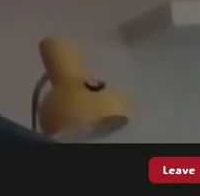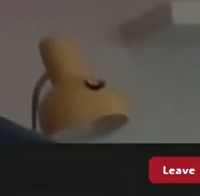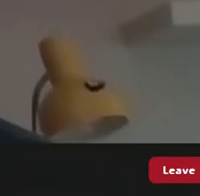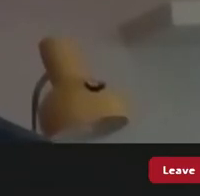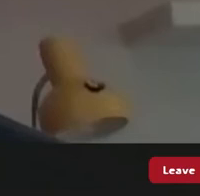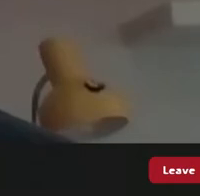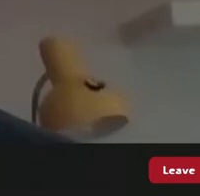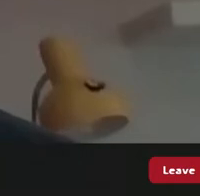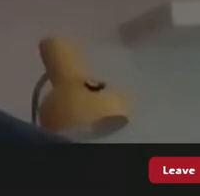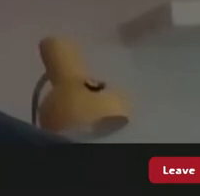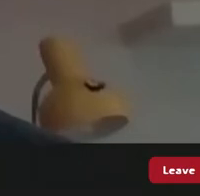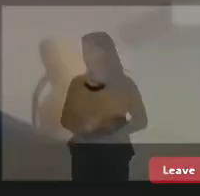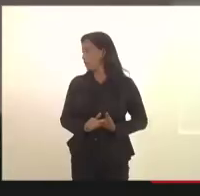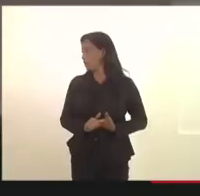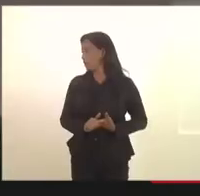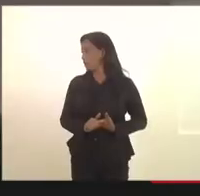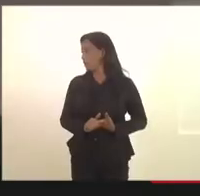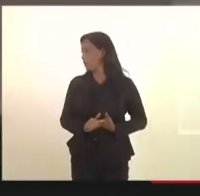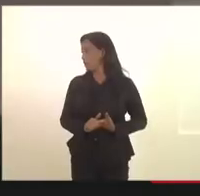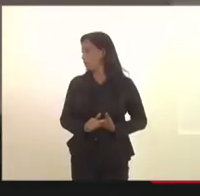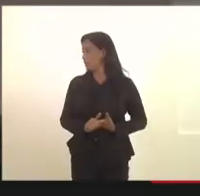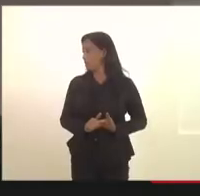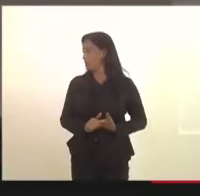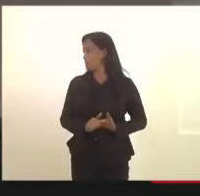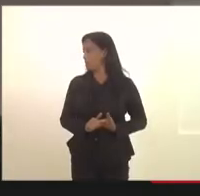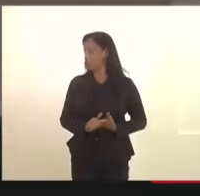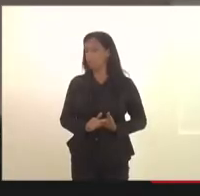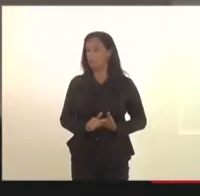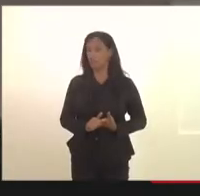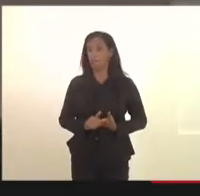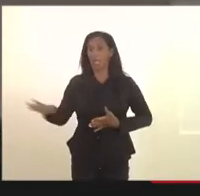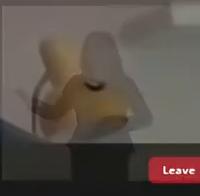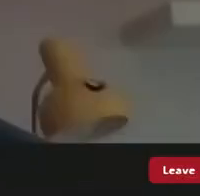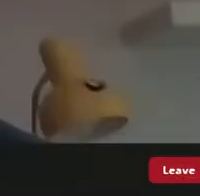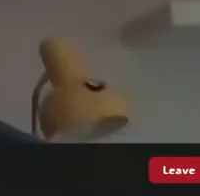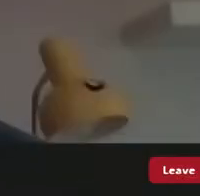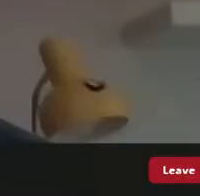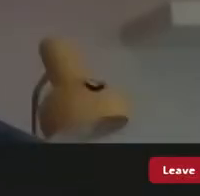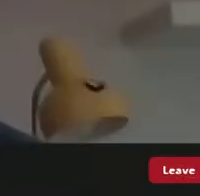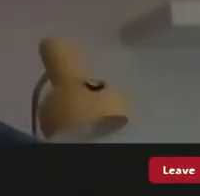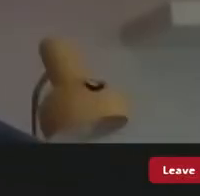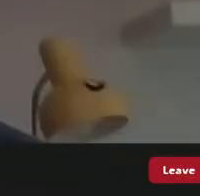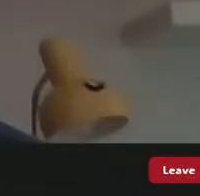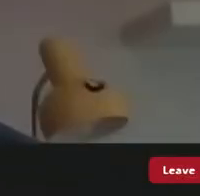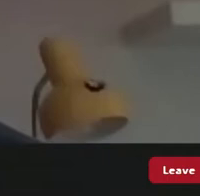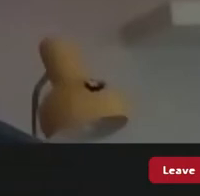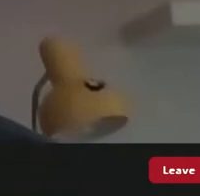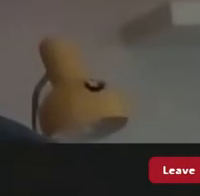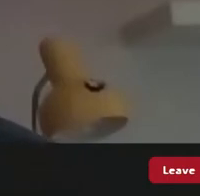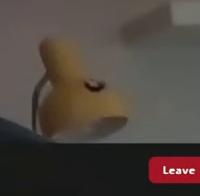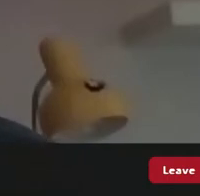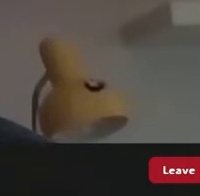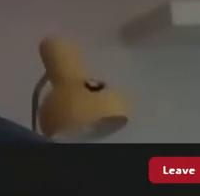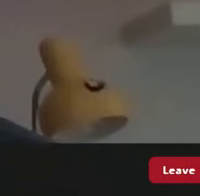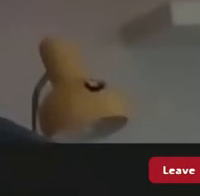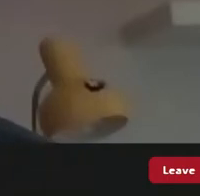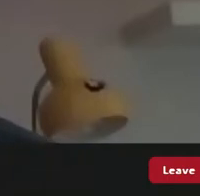no melhor caminho possível para atender os objetivos aí de fortalecer o estado do Rio de Janeiro nesse cenário